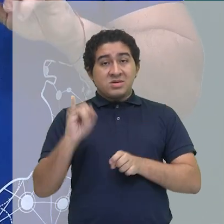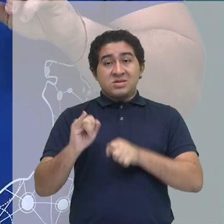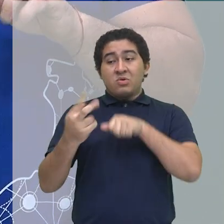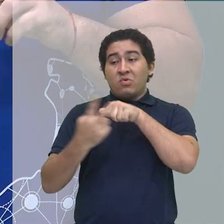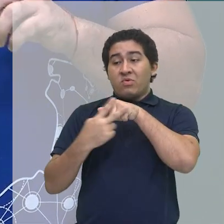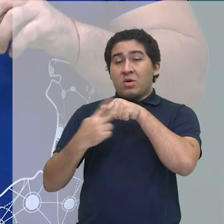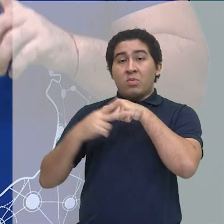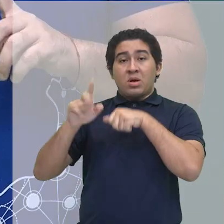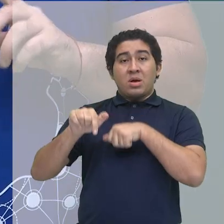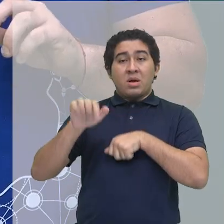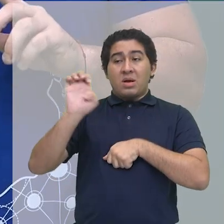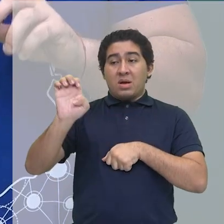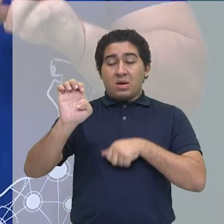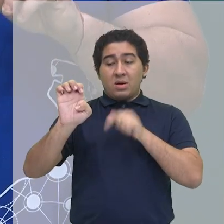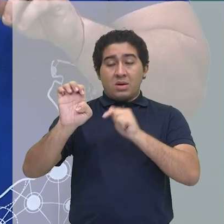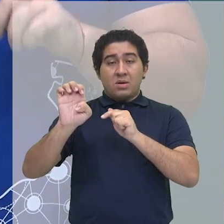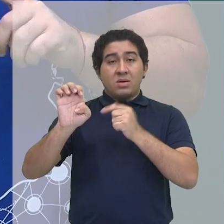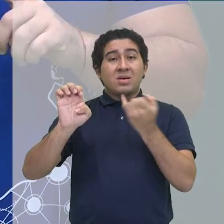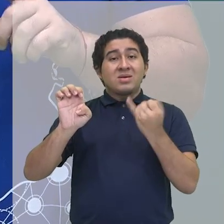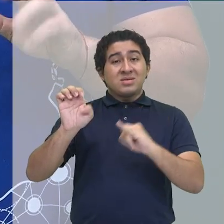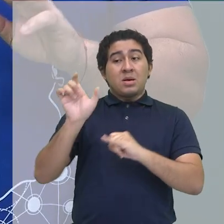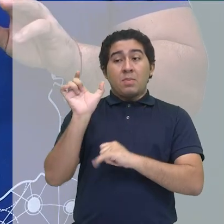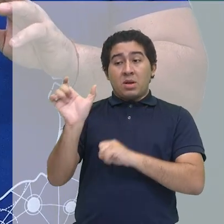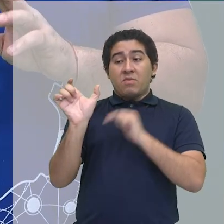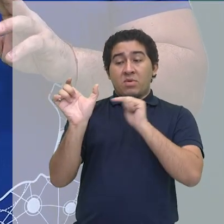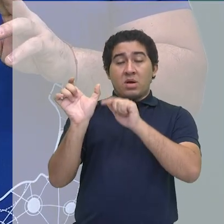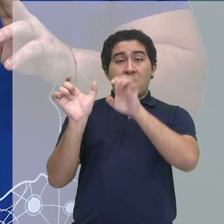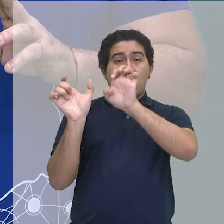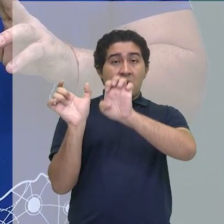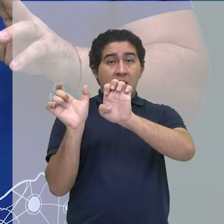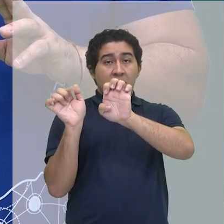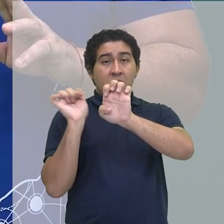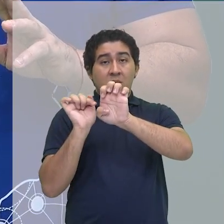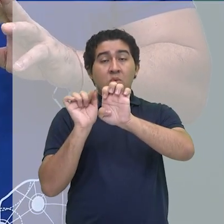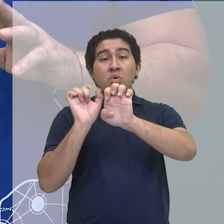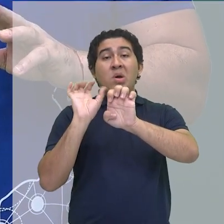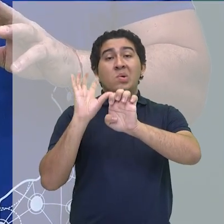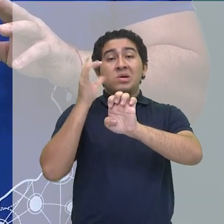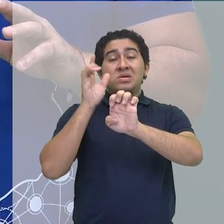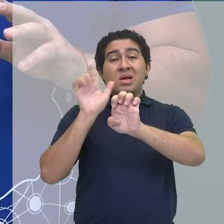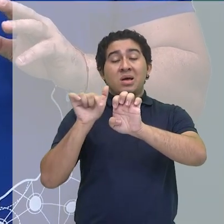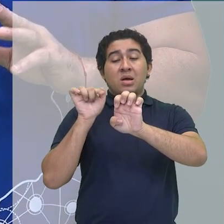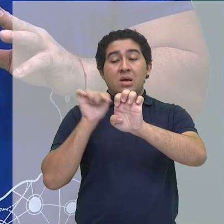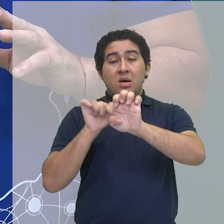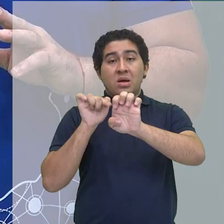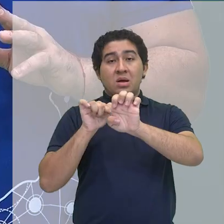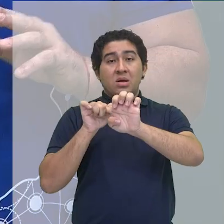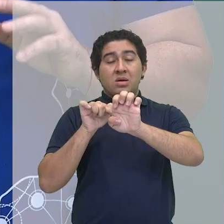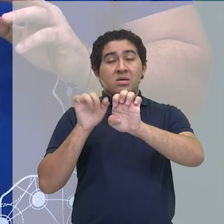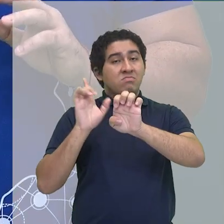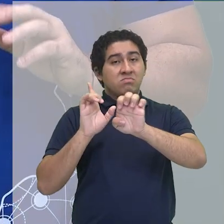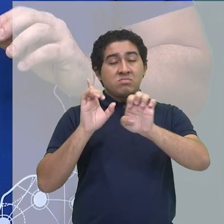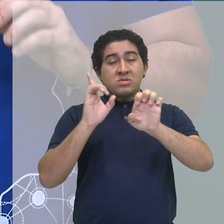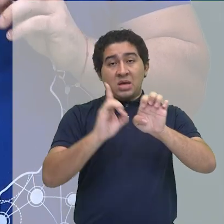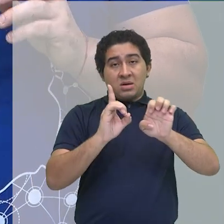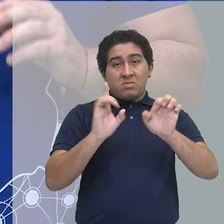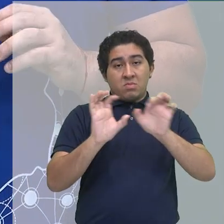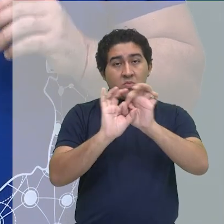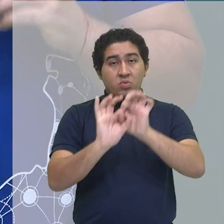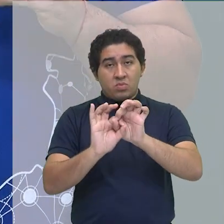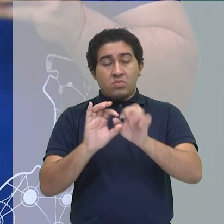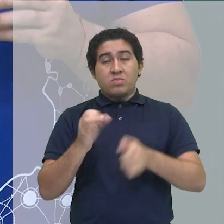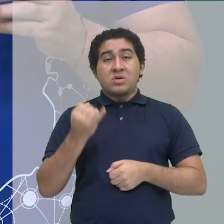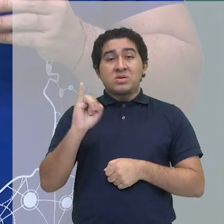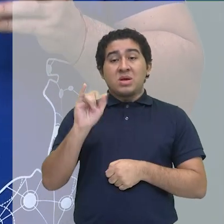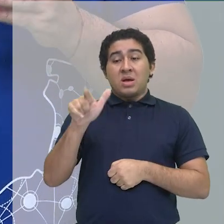terminarem em e. Se ele terminar em e, o que eu vou fazer? Só acrescentar o d. Se ele terminar